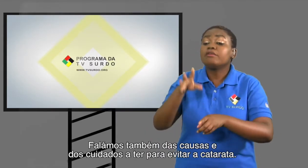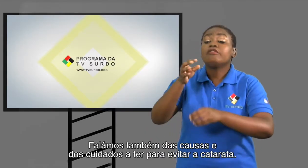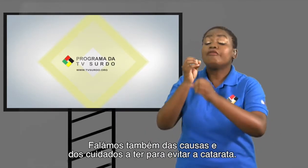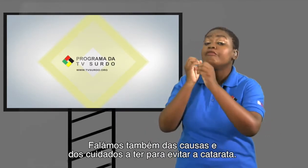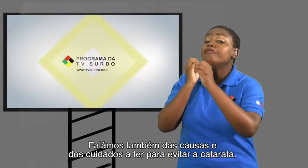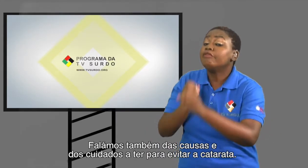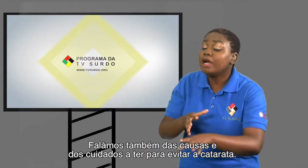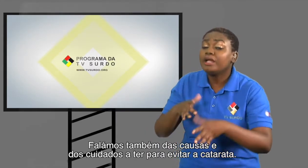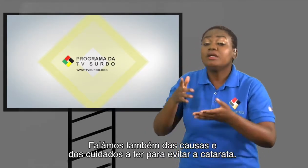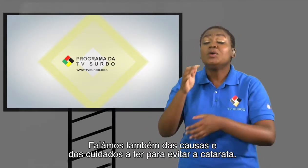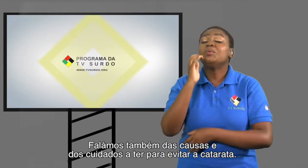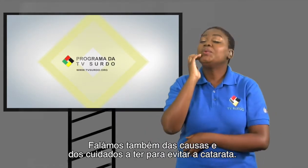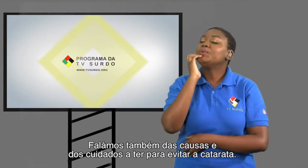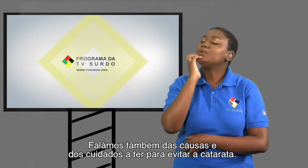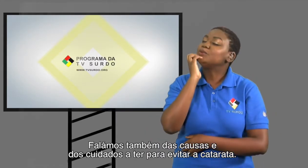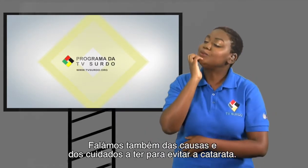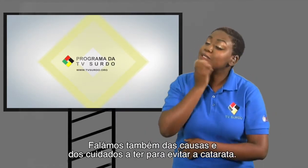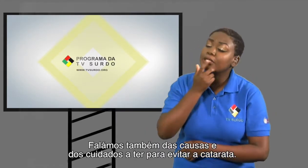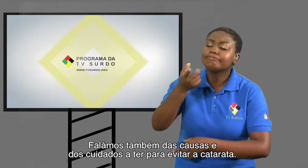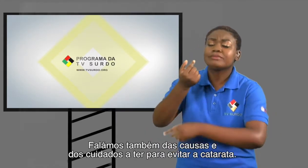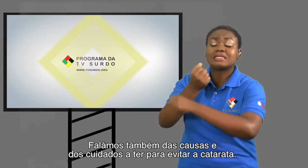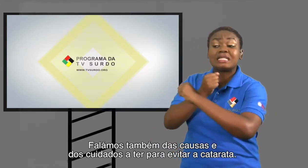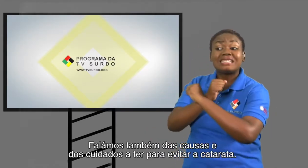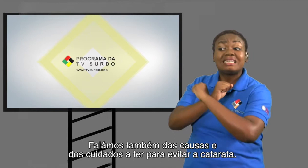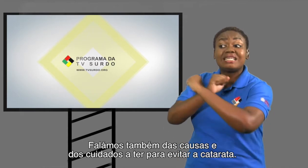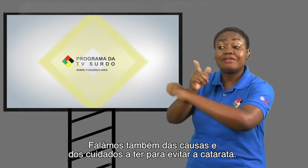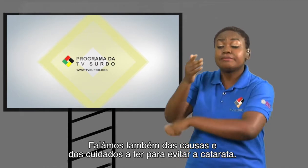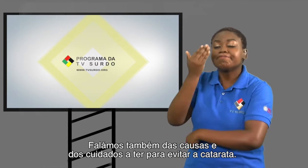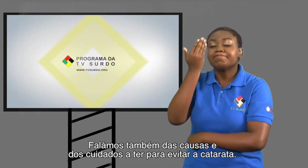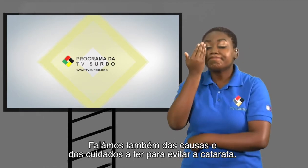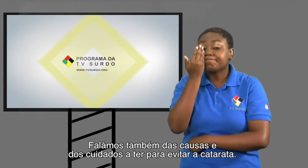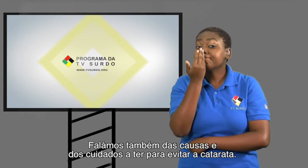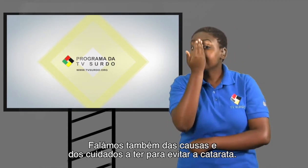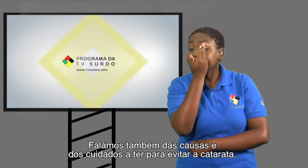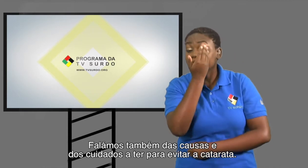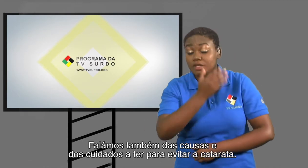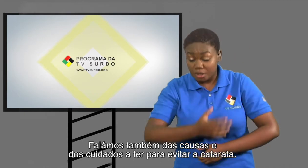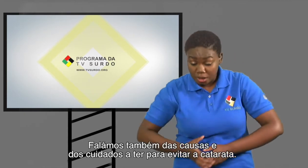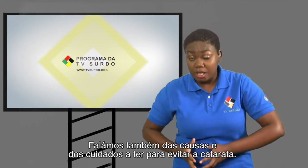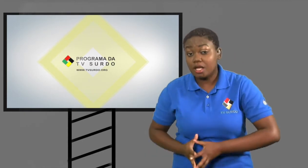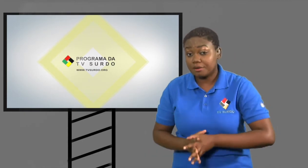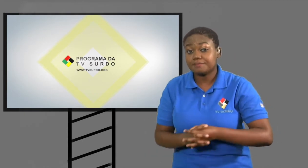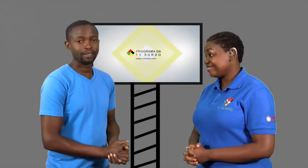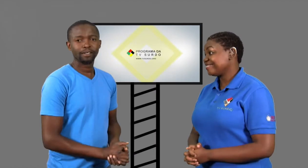Falamos também das causas e dos cuidados a ter para evitar a catarata.